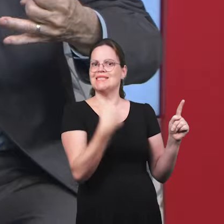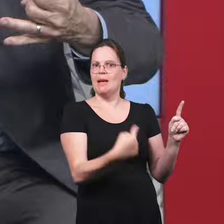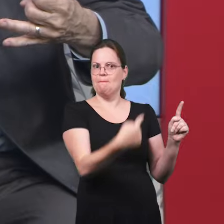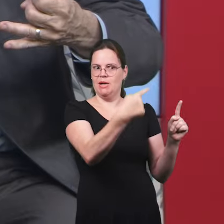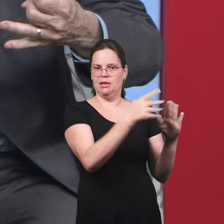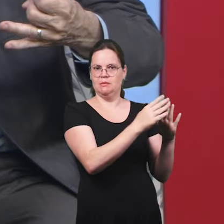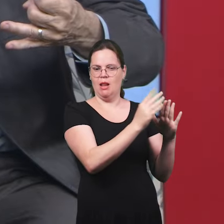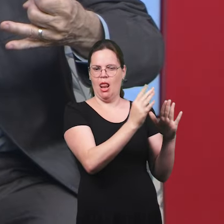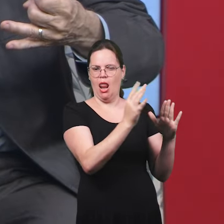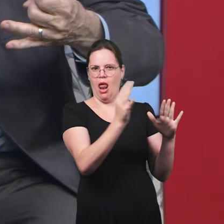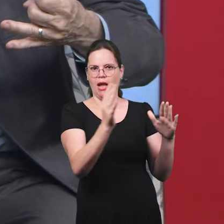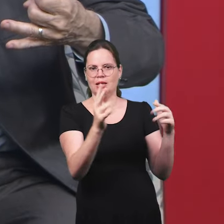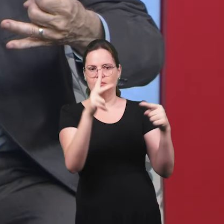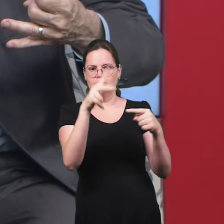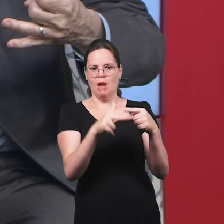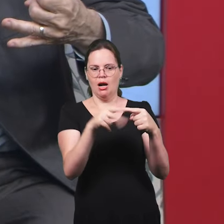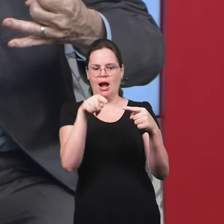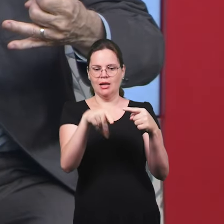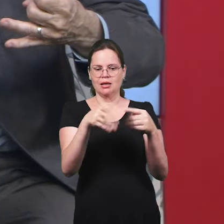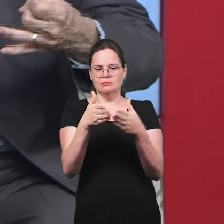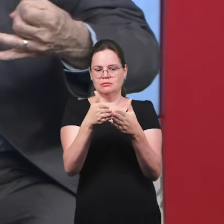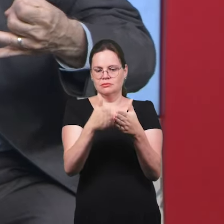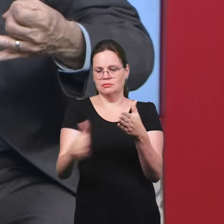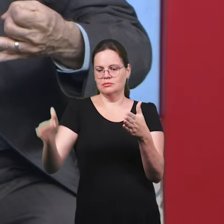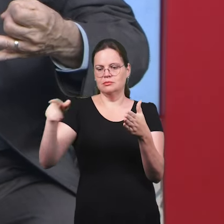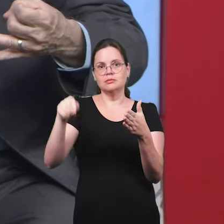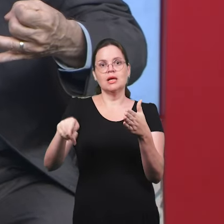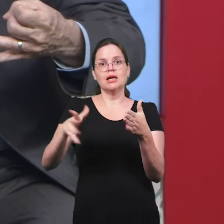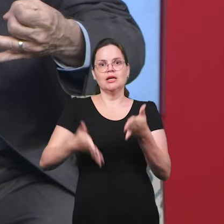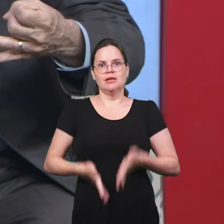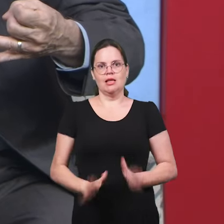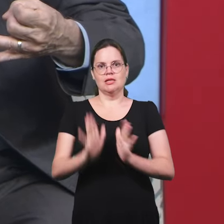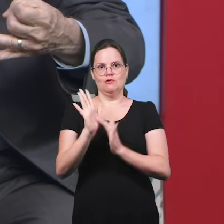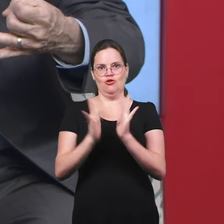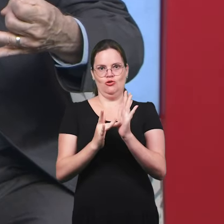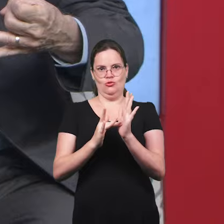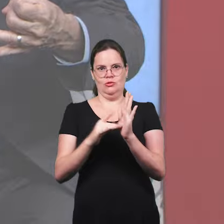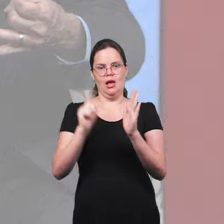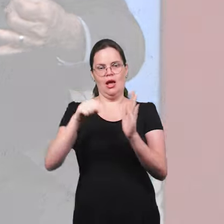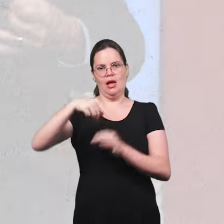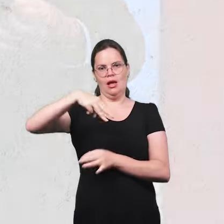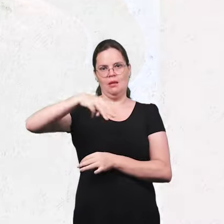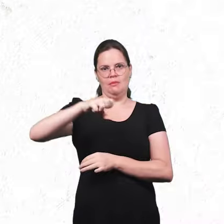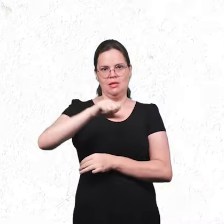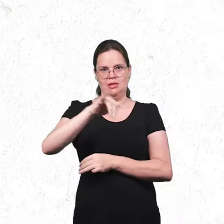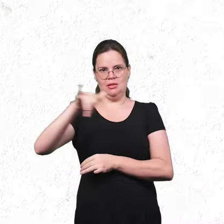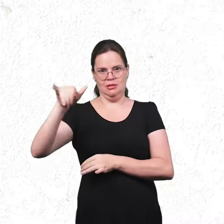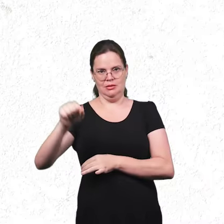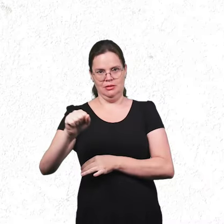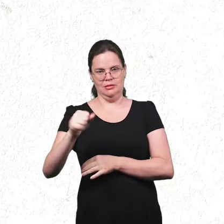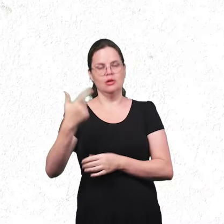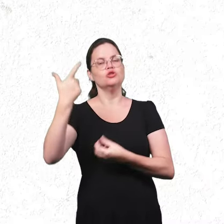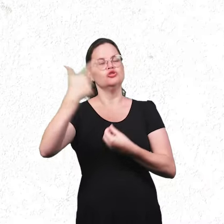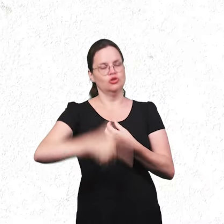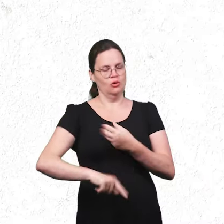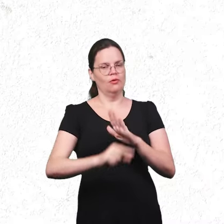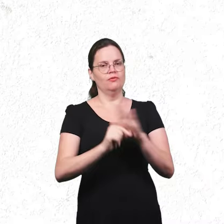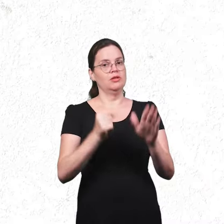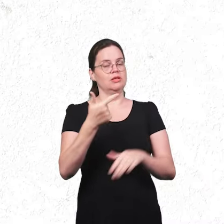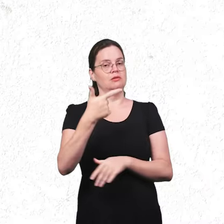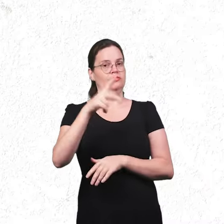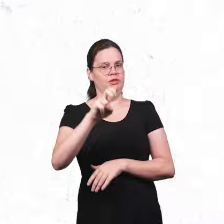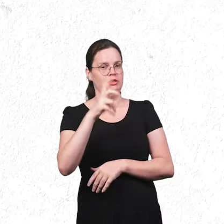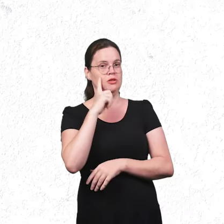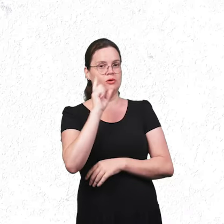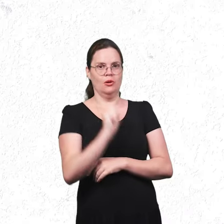voltar ao verso anterior, 25. Desde a saída da ordem para restaurar e